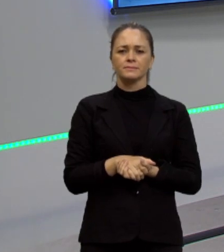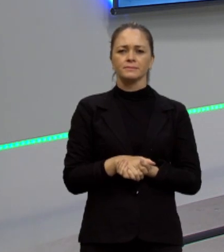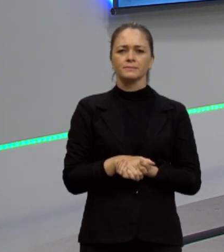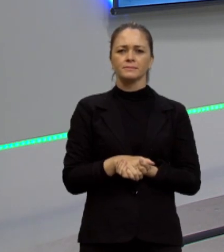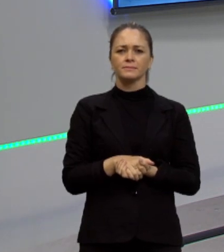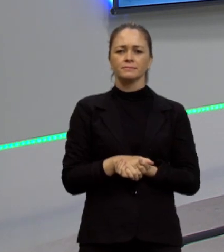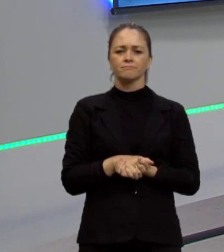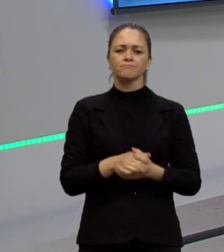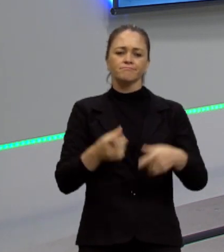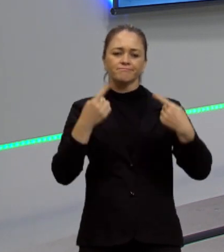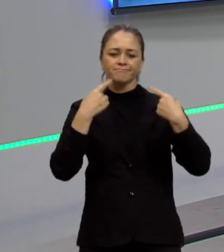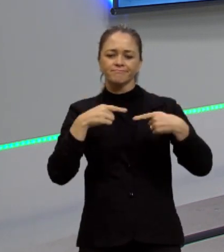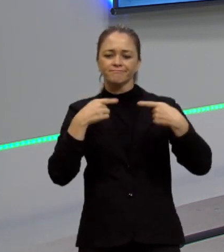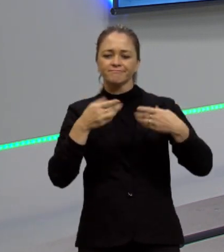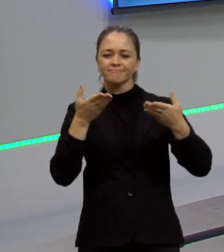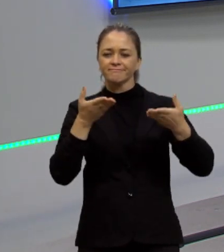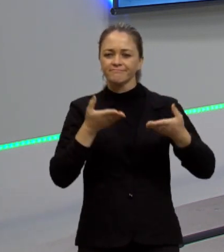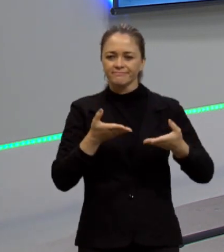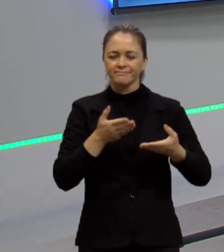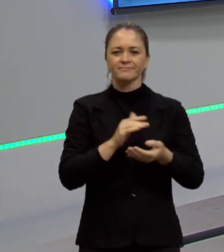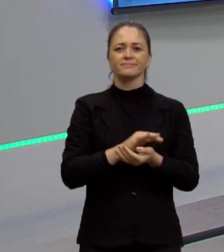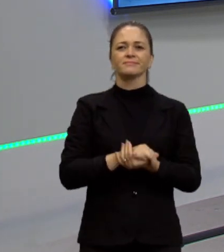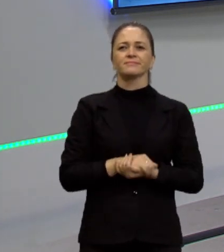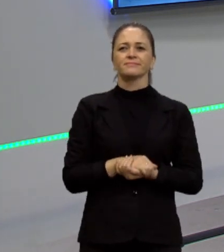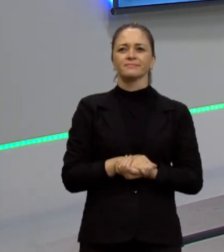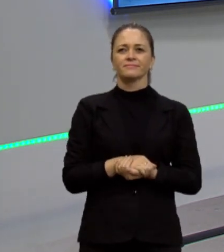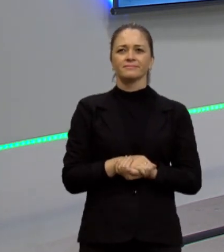Hora do desafio. Vamos adiante.